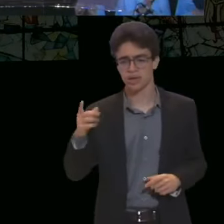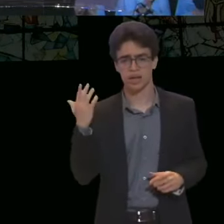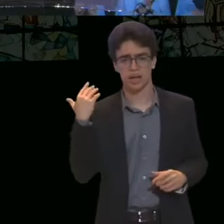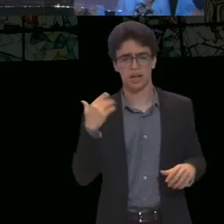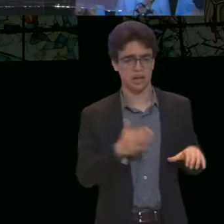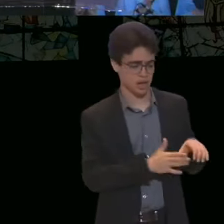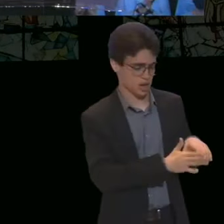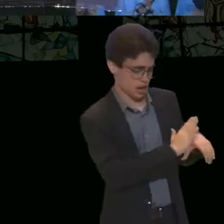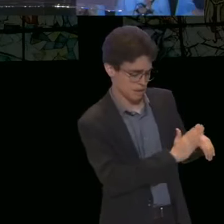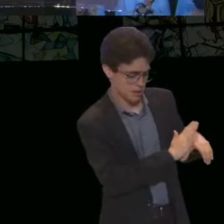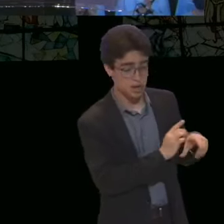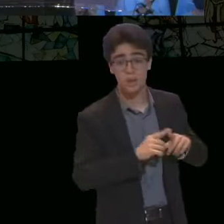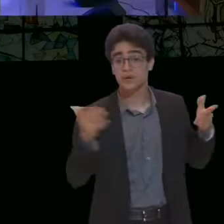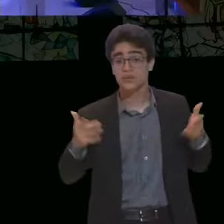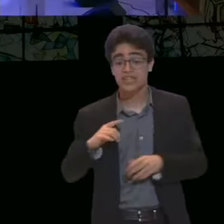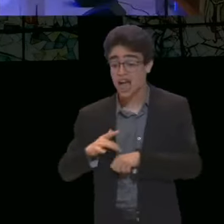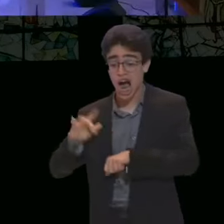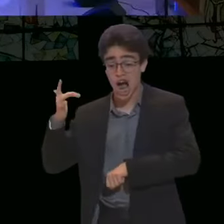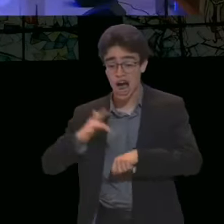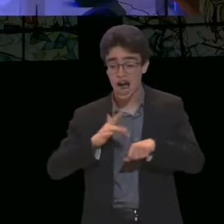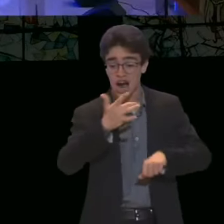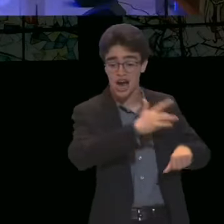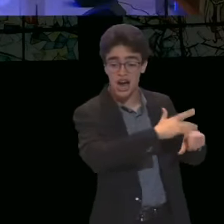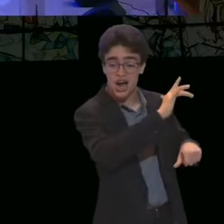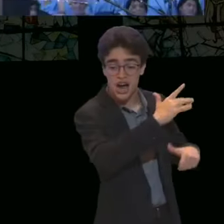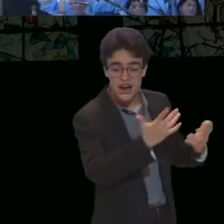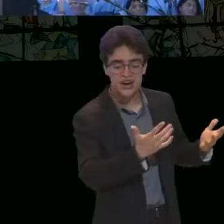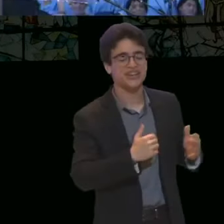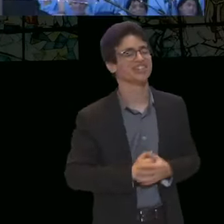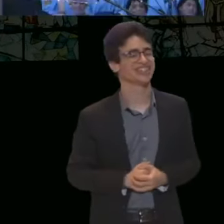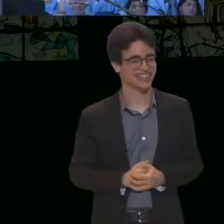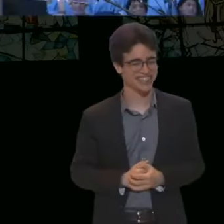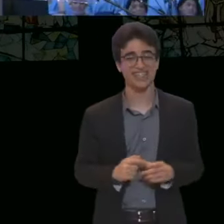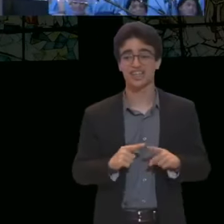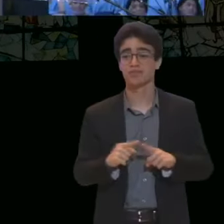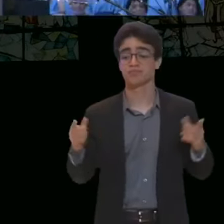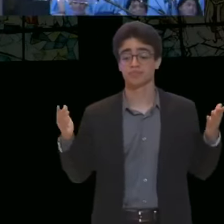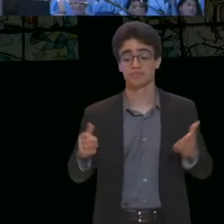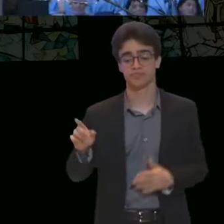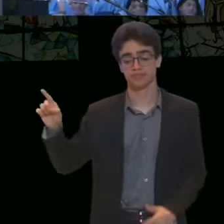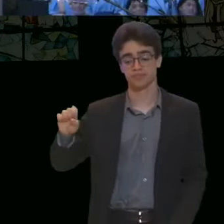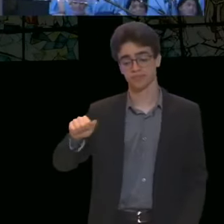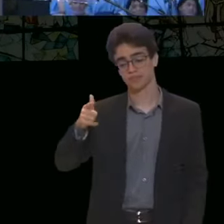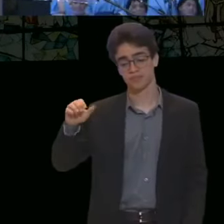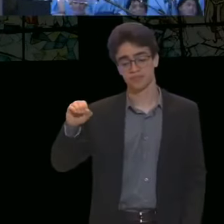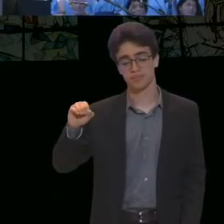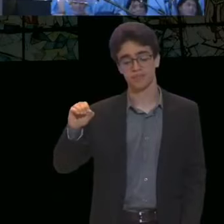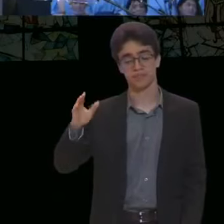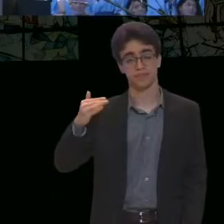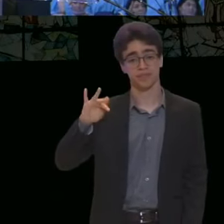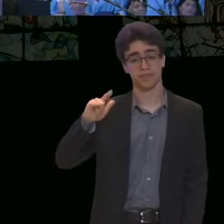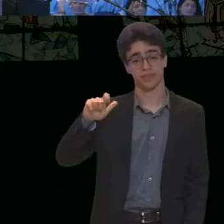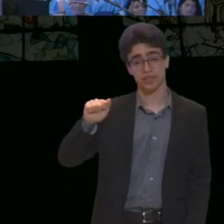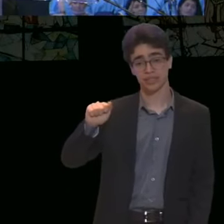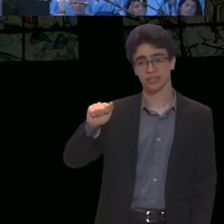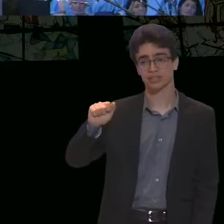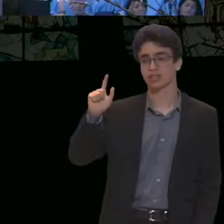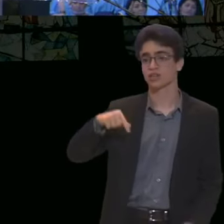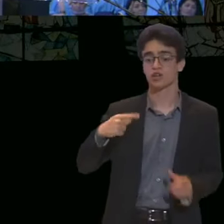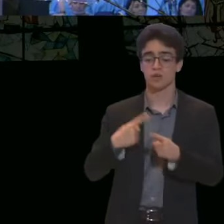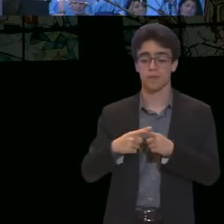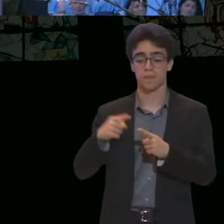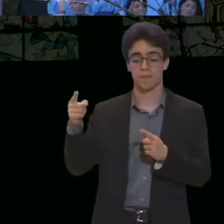e hoje tem ouro para todo lado. E o outro é São Filas, que é o pai do alfabeto.